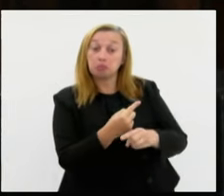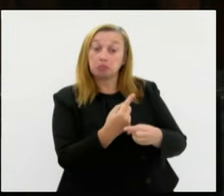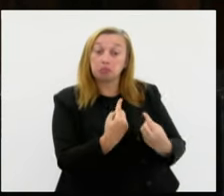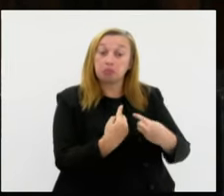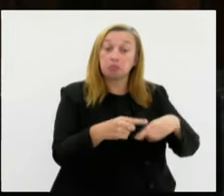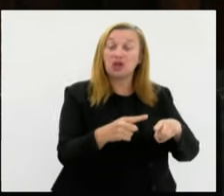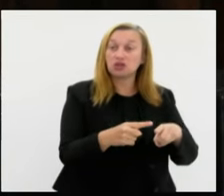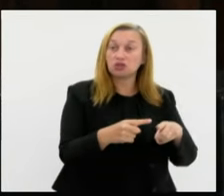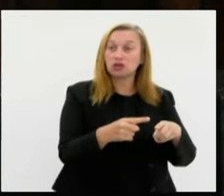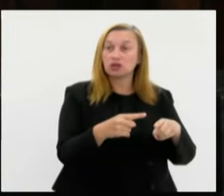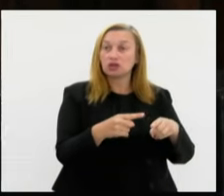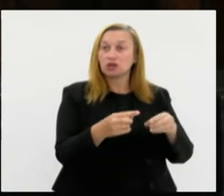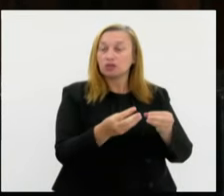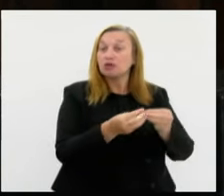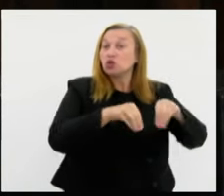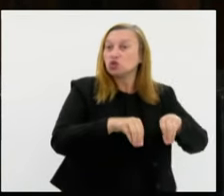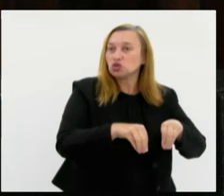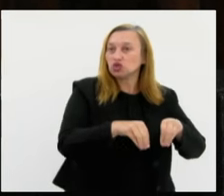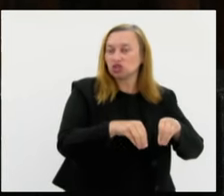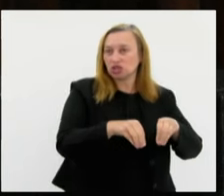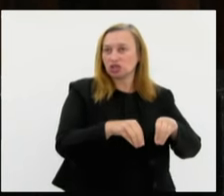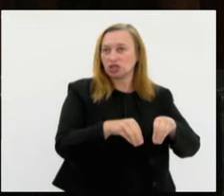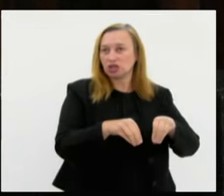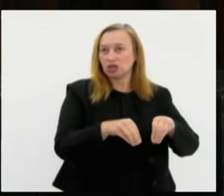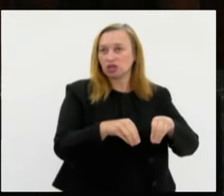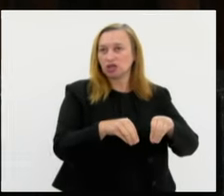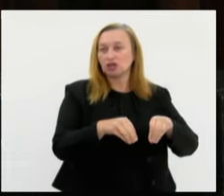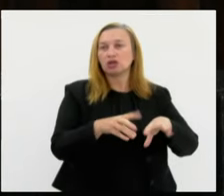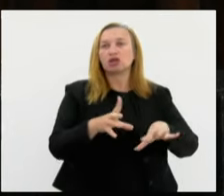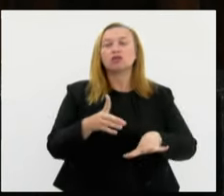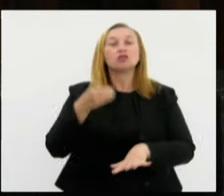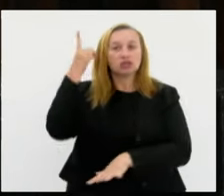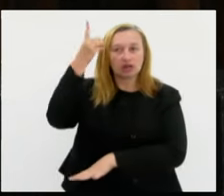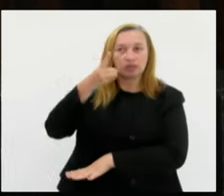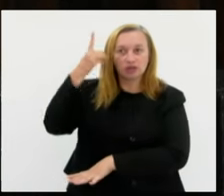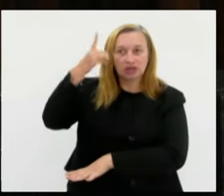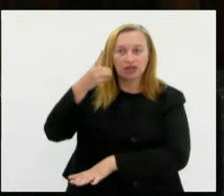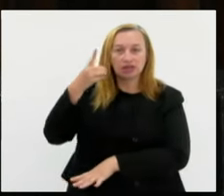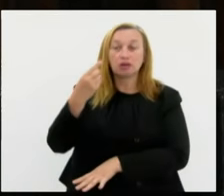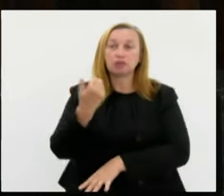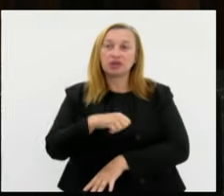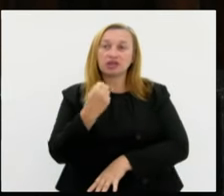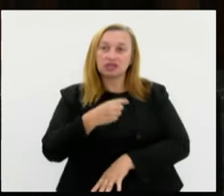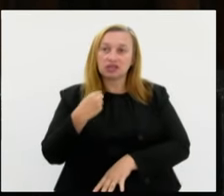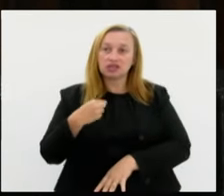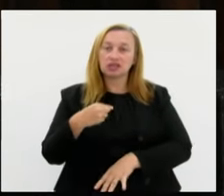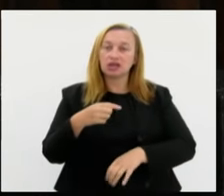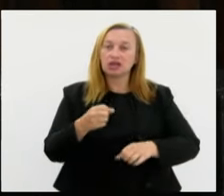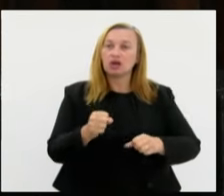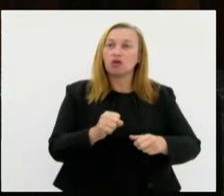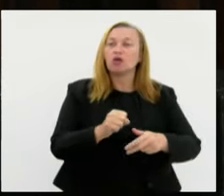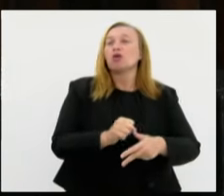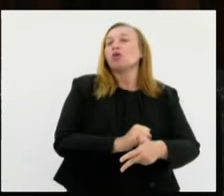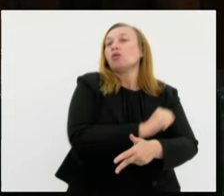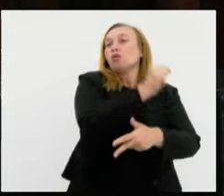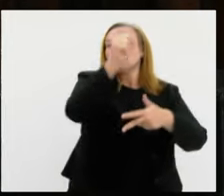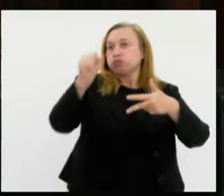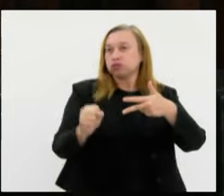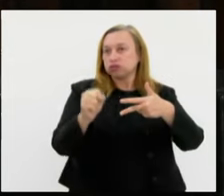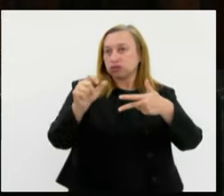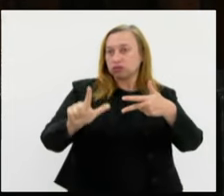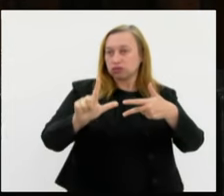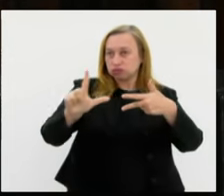mandato parlamentar, ela deve ser submetida ao poder legislativo para